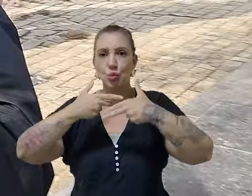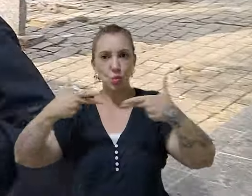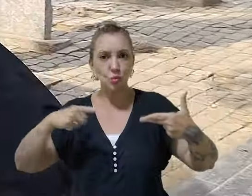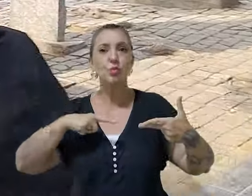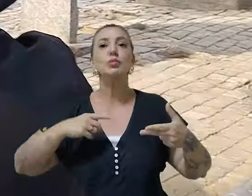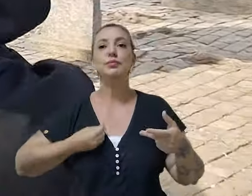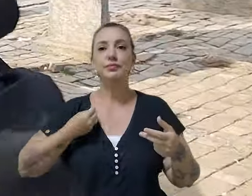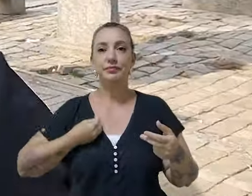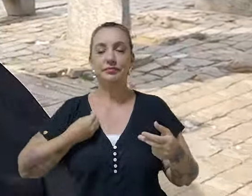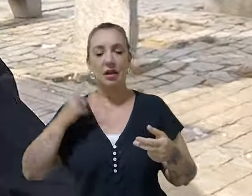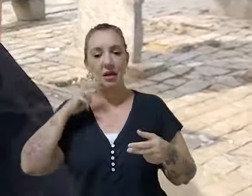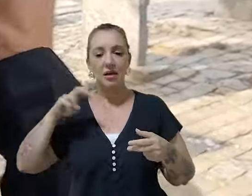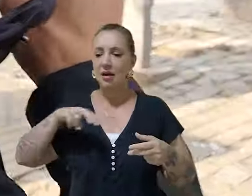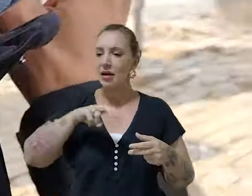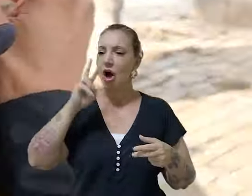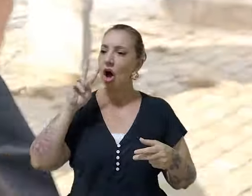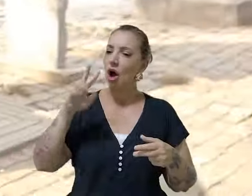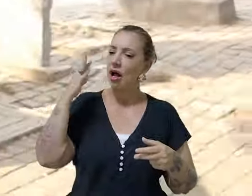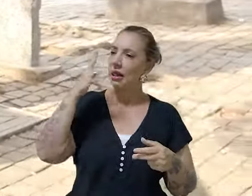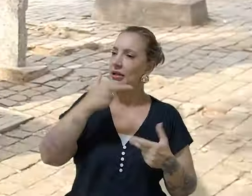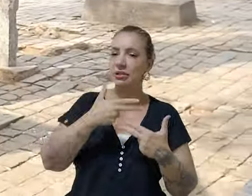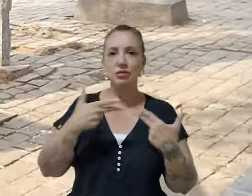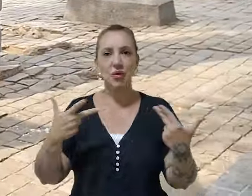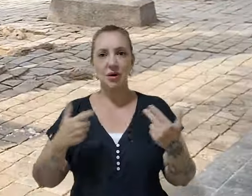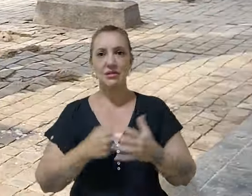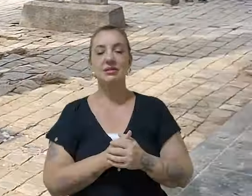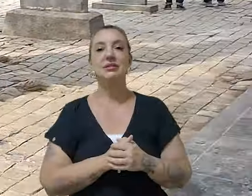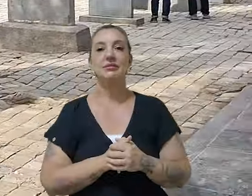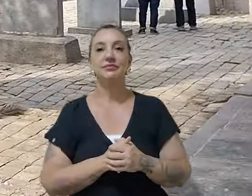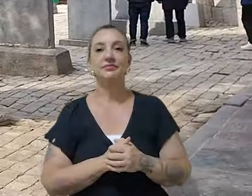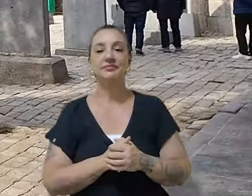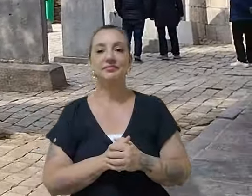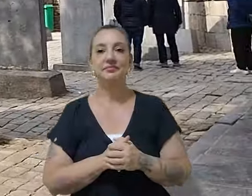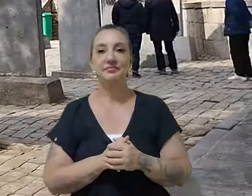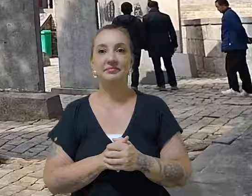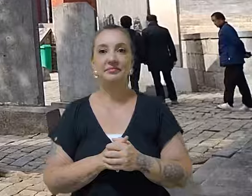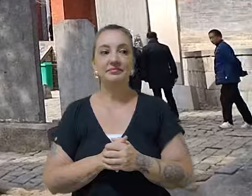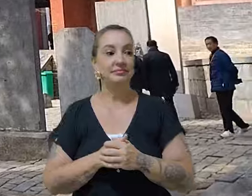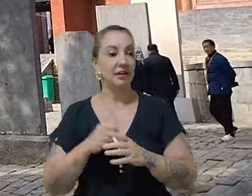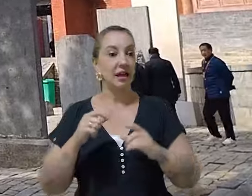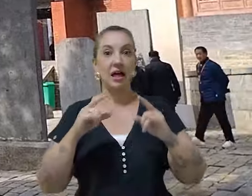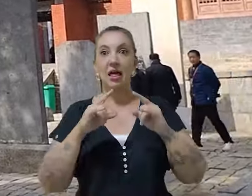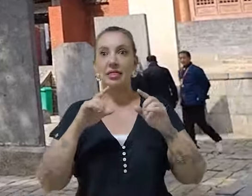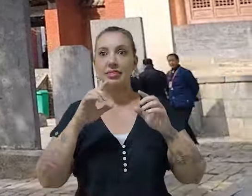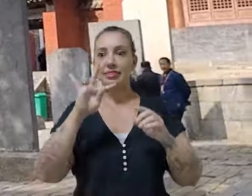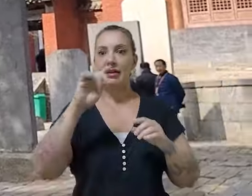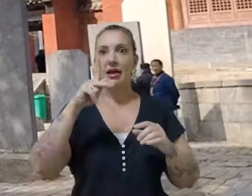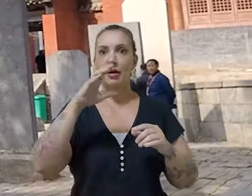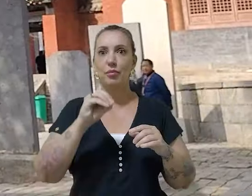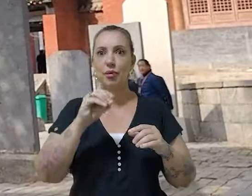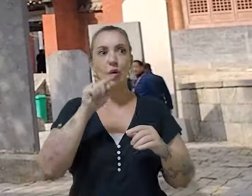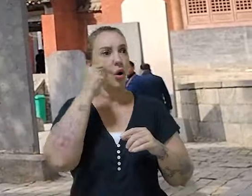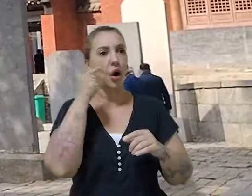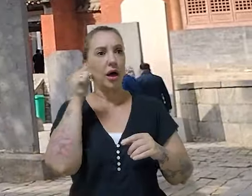caminhando aqui, Rômulo, olha só que coisa linda ali. Esse templo. Ih, tem outro ali. Aqui não